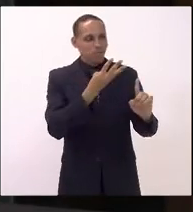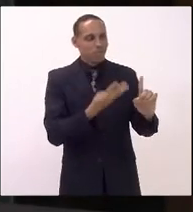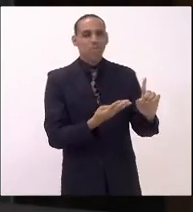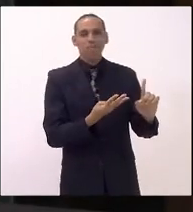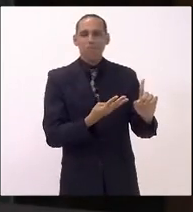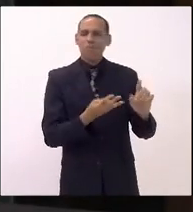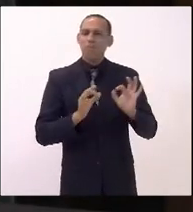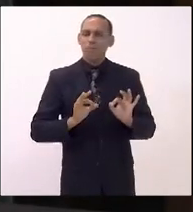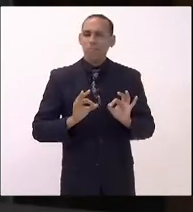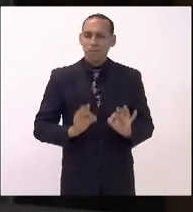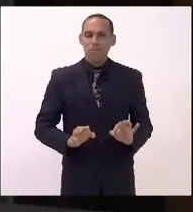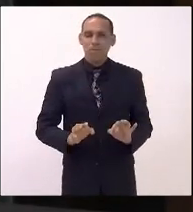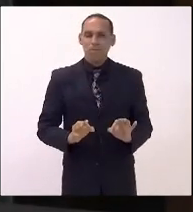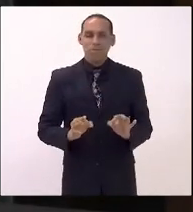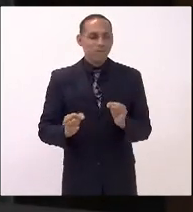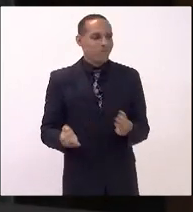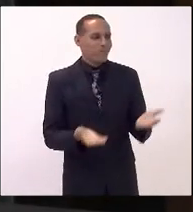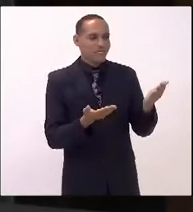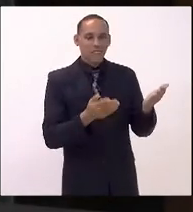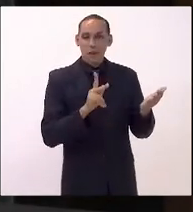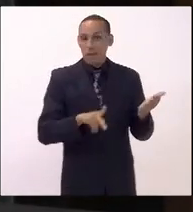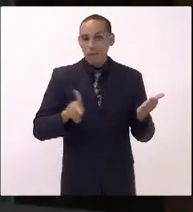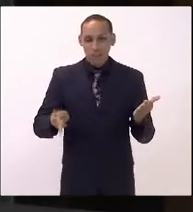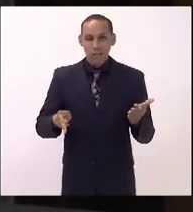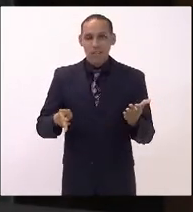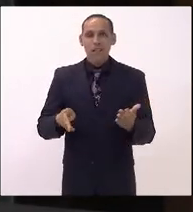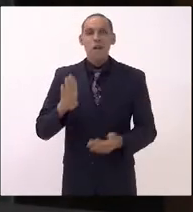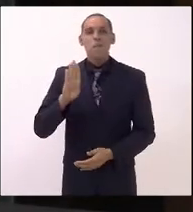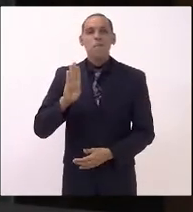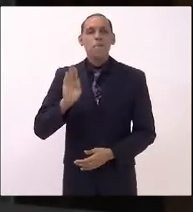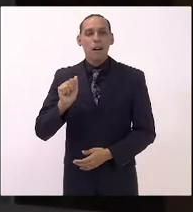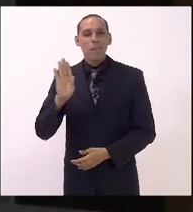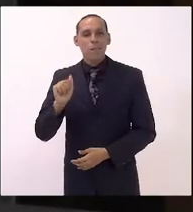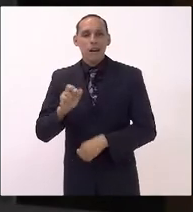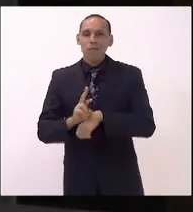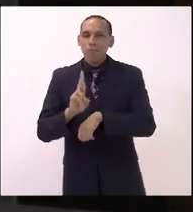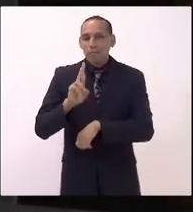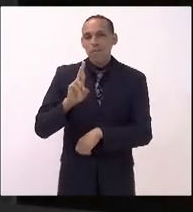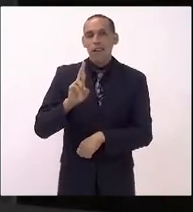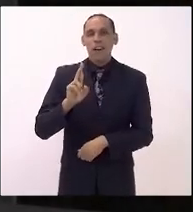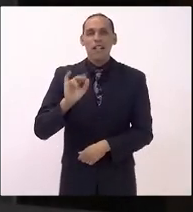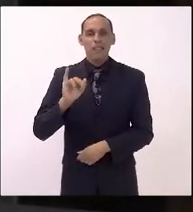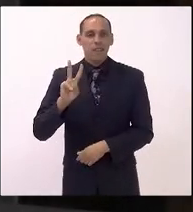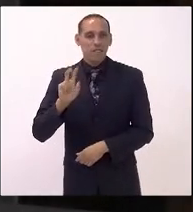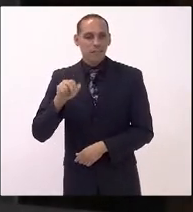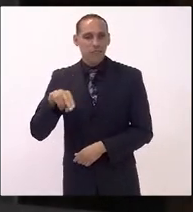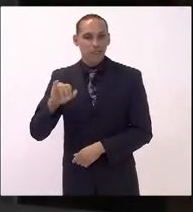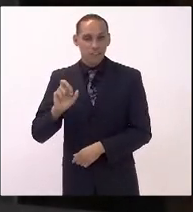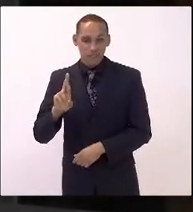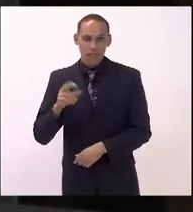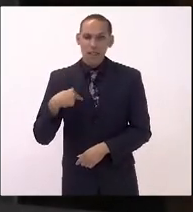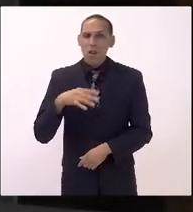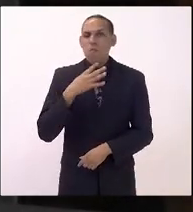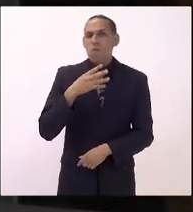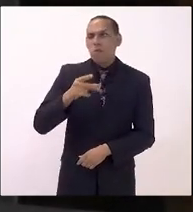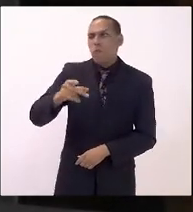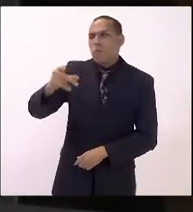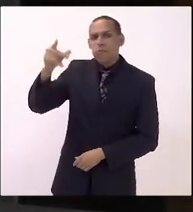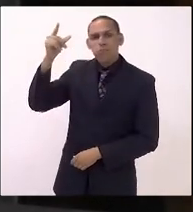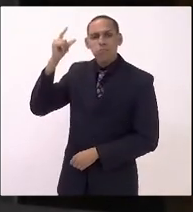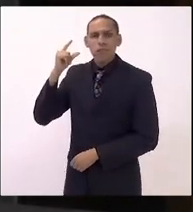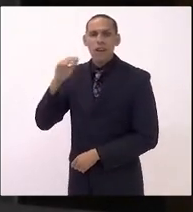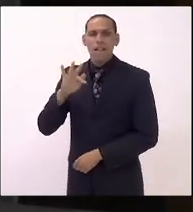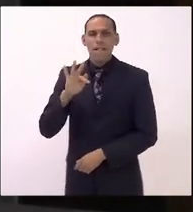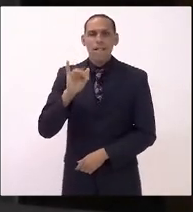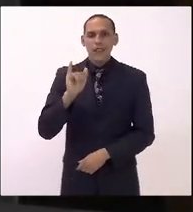nessa justa homenagem que é feita ao professor doutor Babalô Ivanir dos Santos, uma pessoa que eu conheci quando estive na